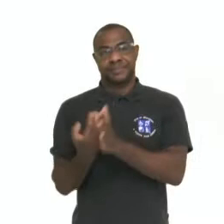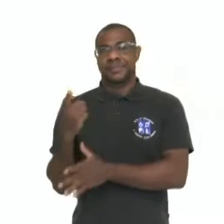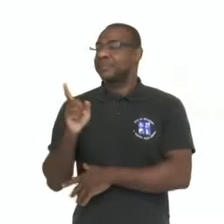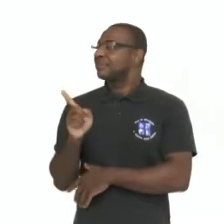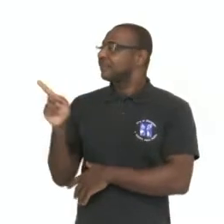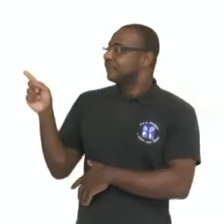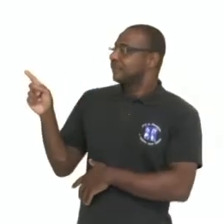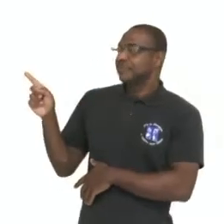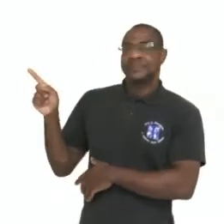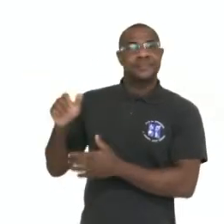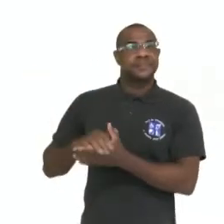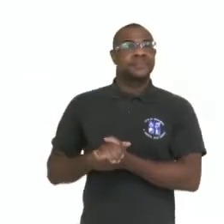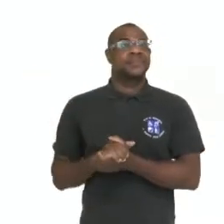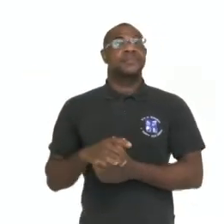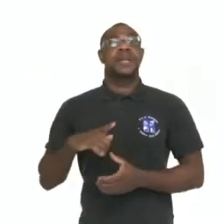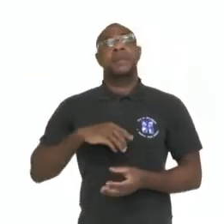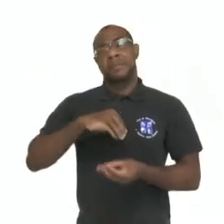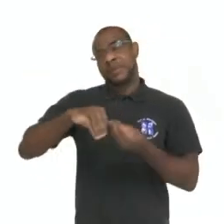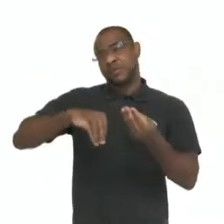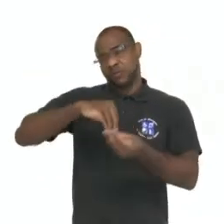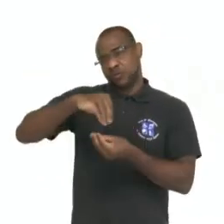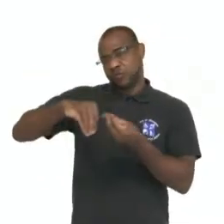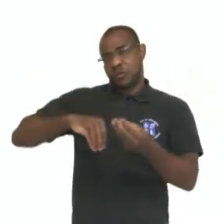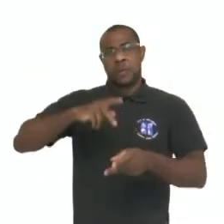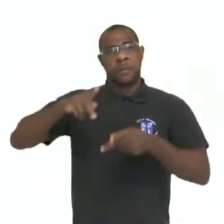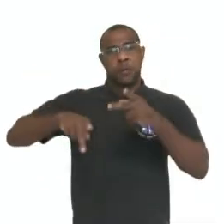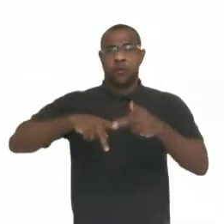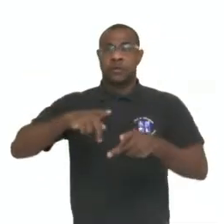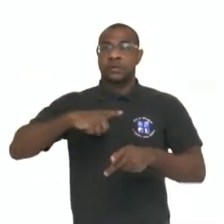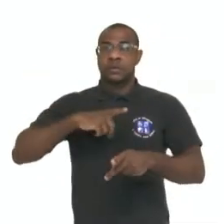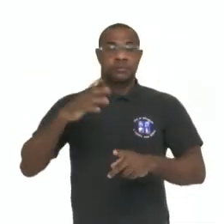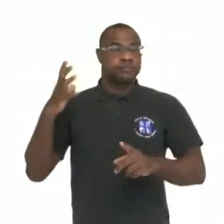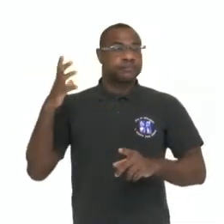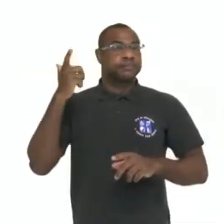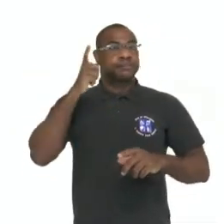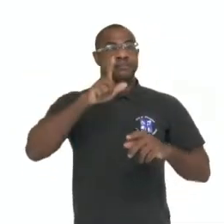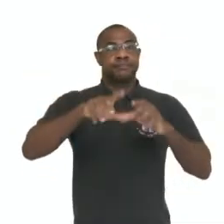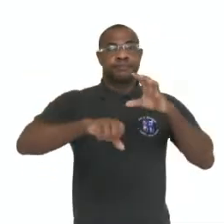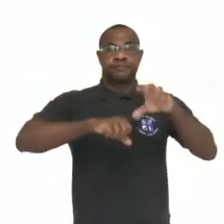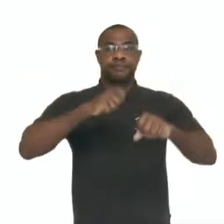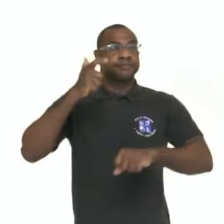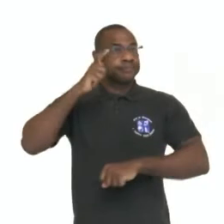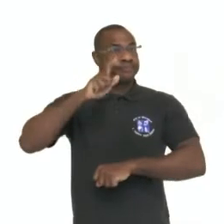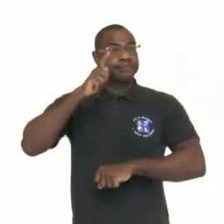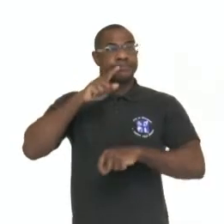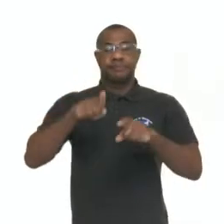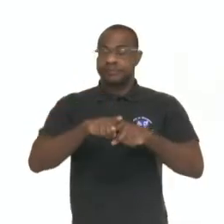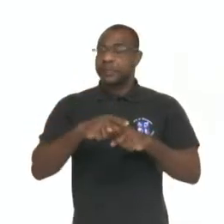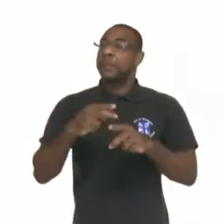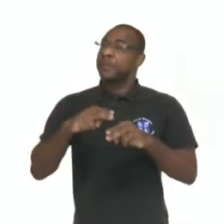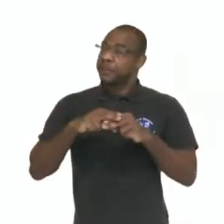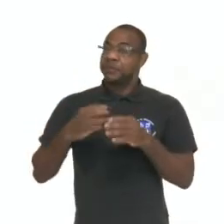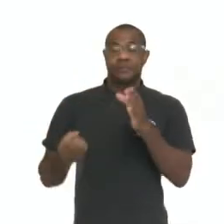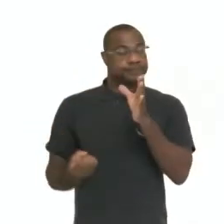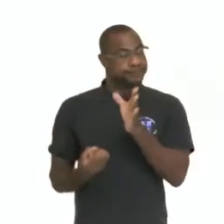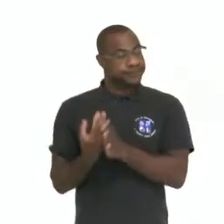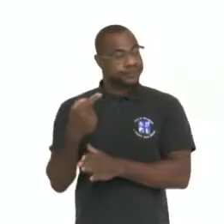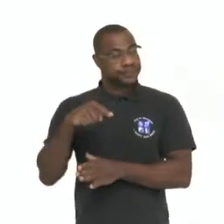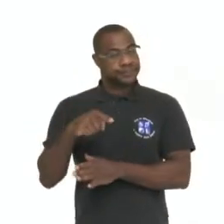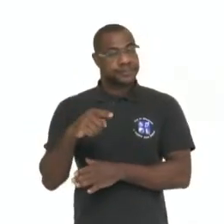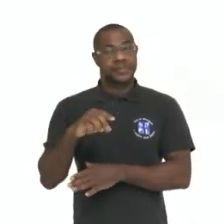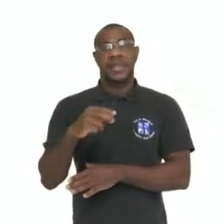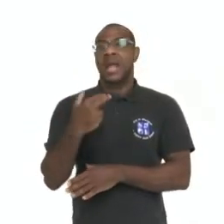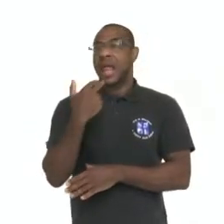Roma. Existe uma mistura muito grande com outros povos que foram conquistados também. Isso explica também essa origem das línguas neolatinas, dos